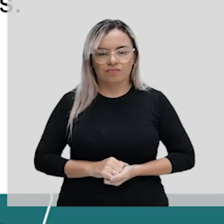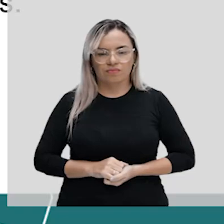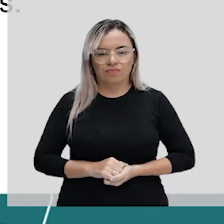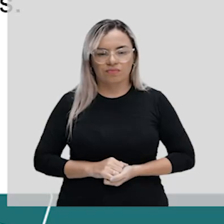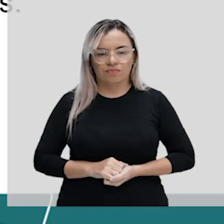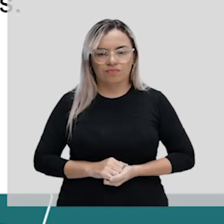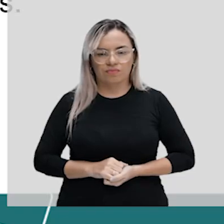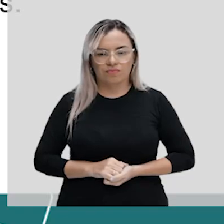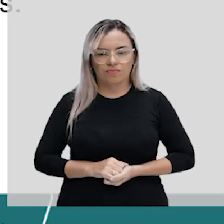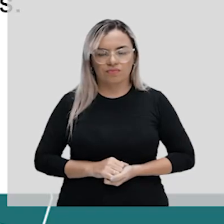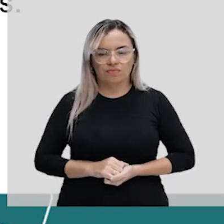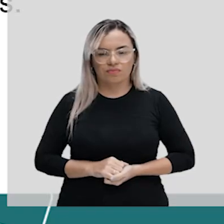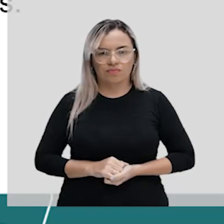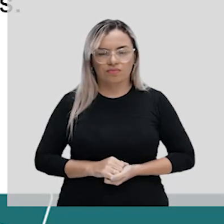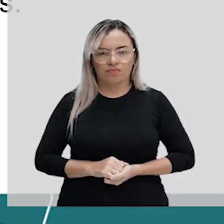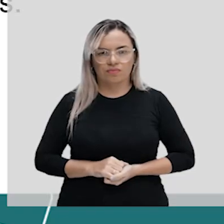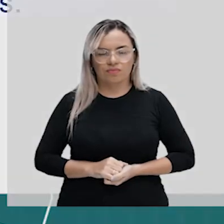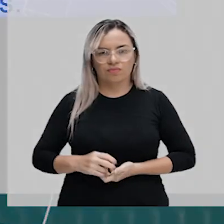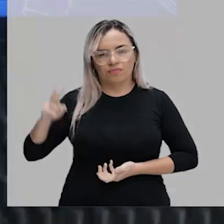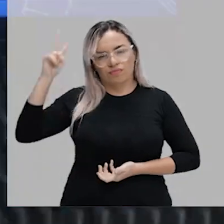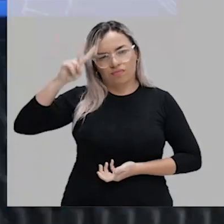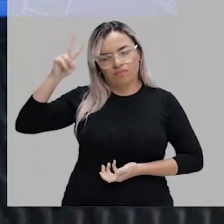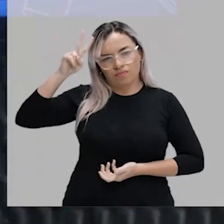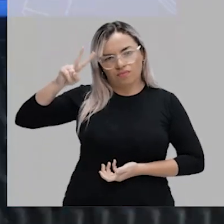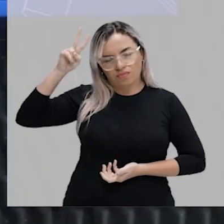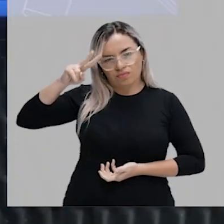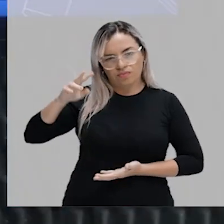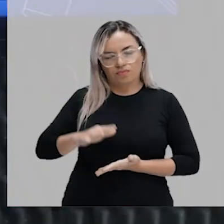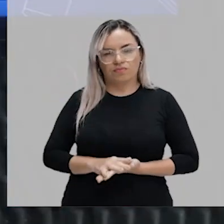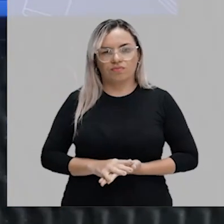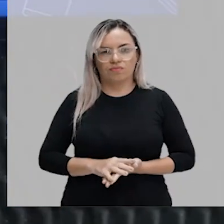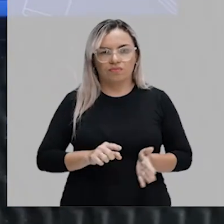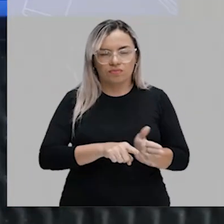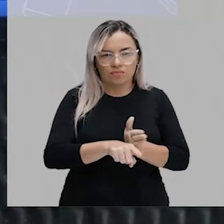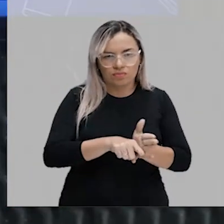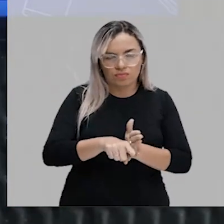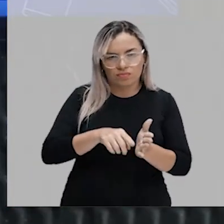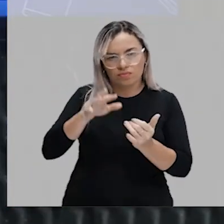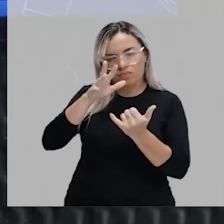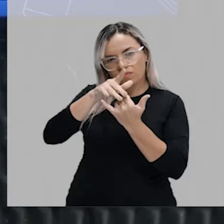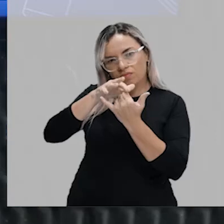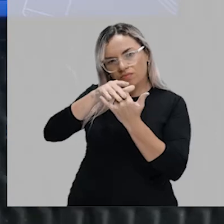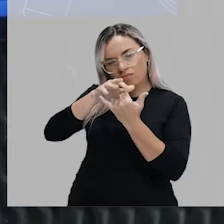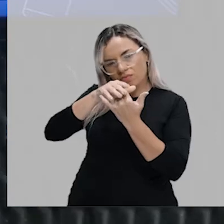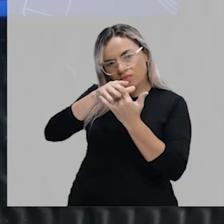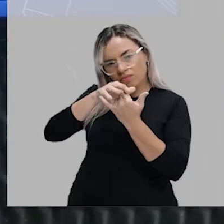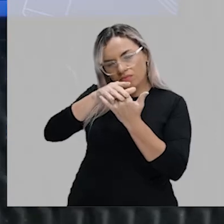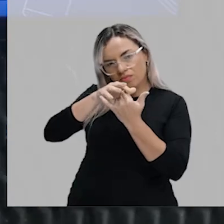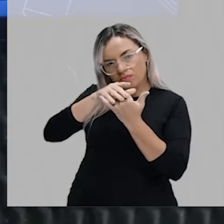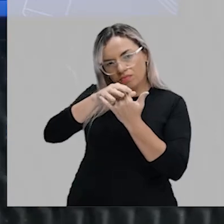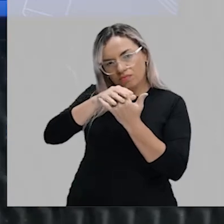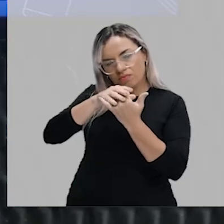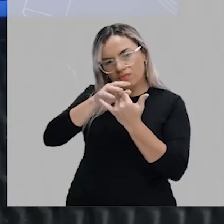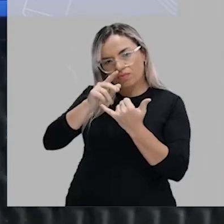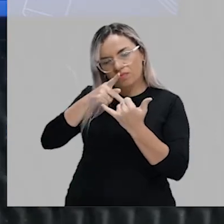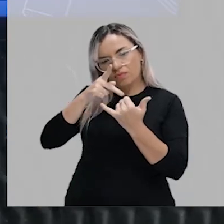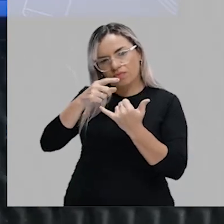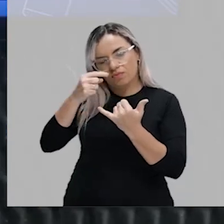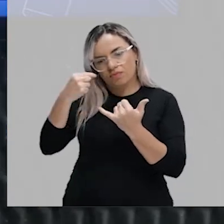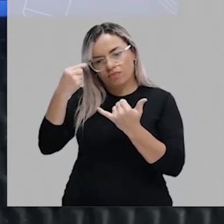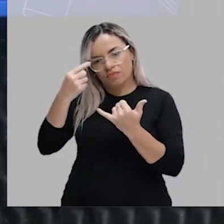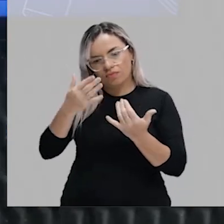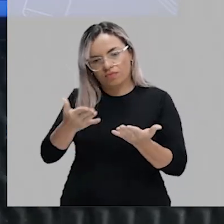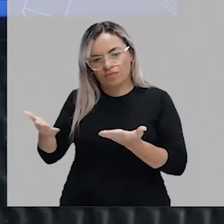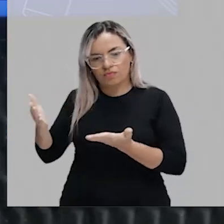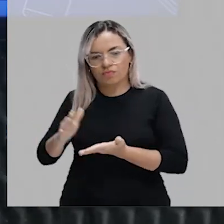vai ao trabalho. Lembra? Se vocês procurarem lá no YouTube, vocês vão achar uma aula sobre espanhol. E aí, eu tenho dos,